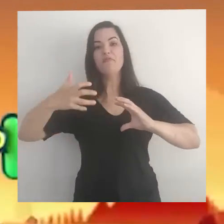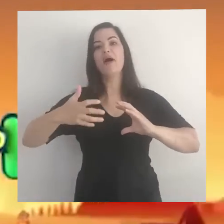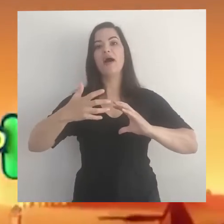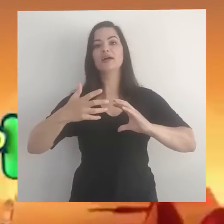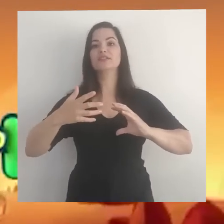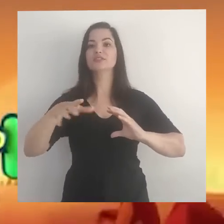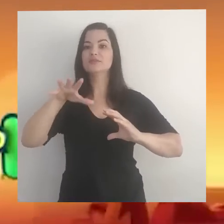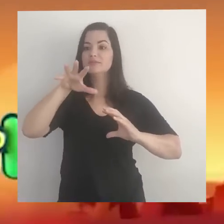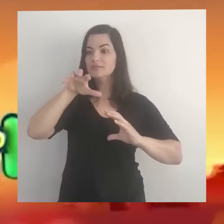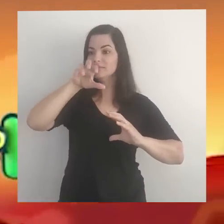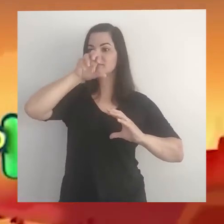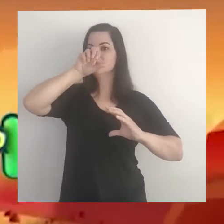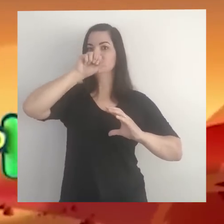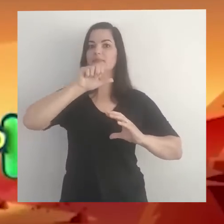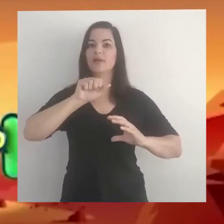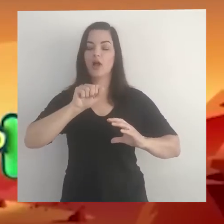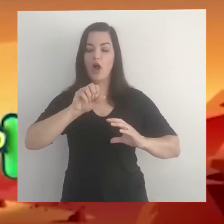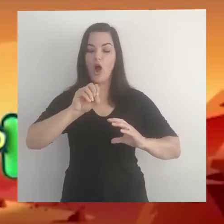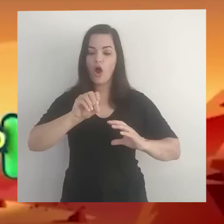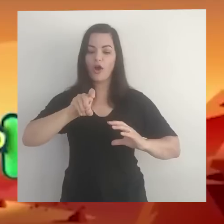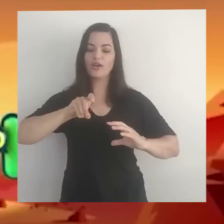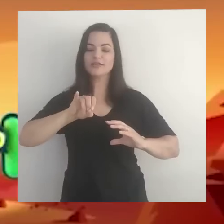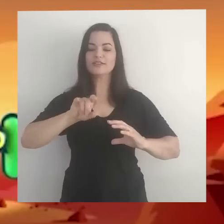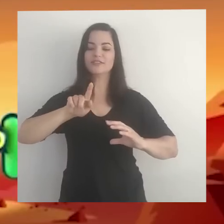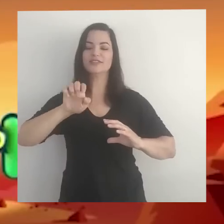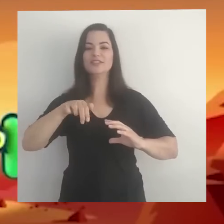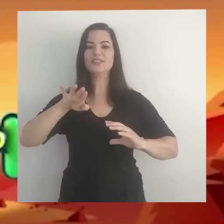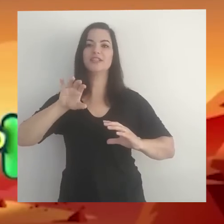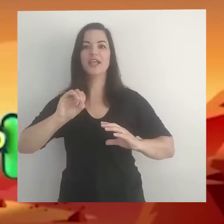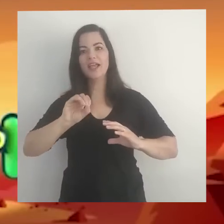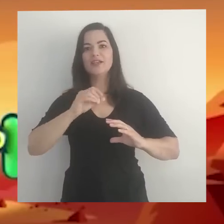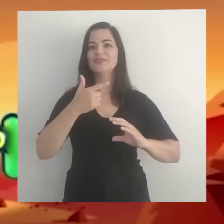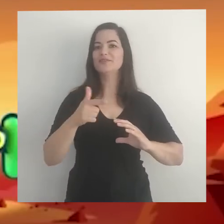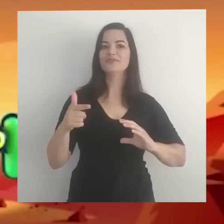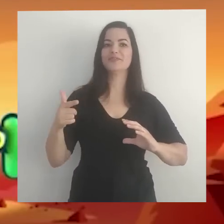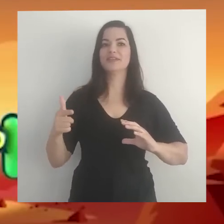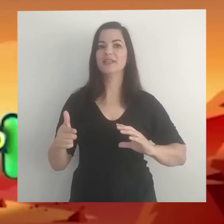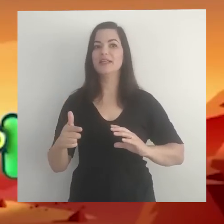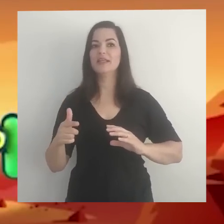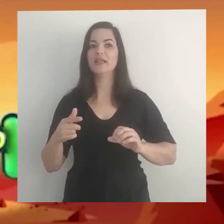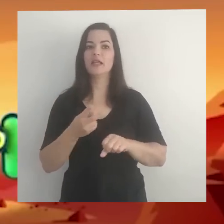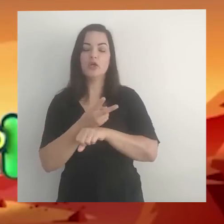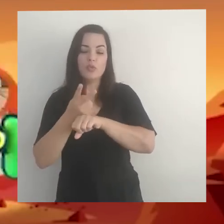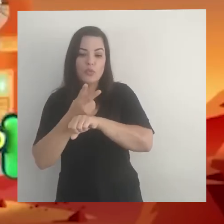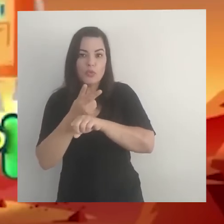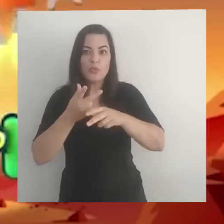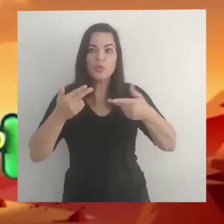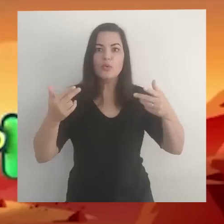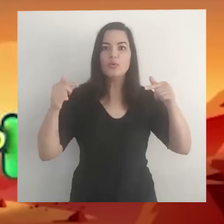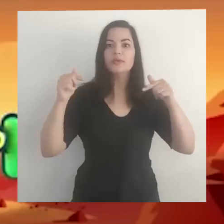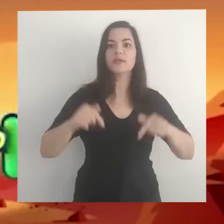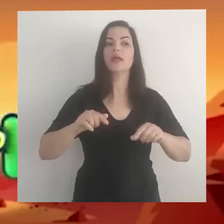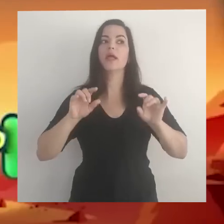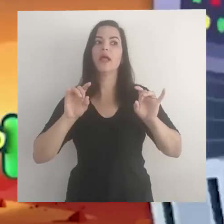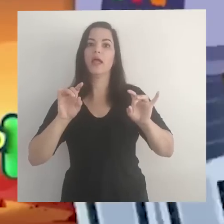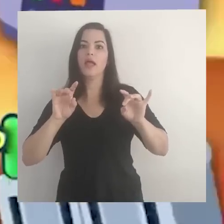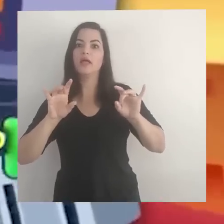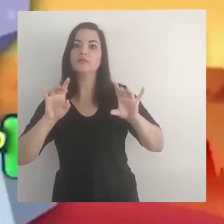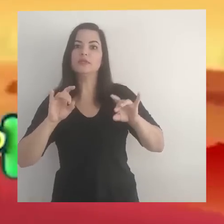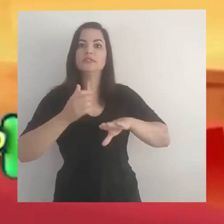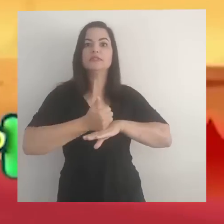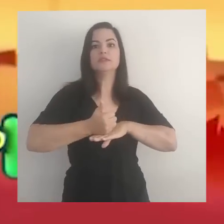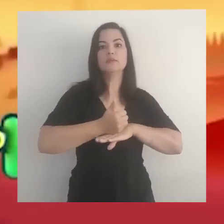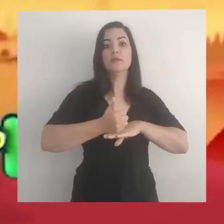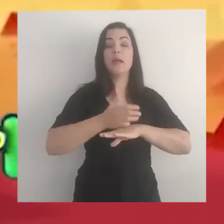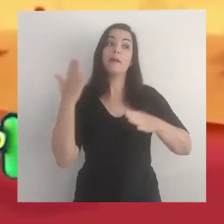oxigênio. Explorar Marte é missão espacial. Passear em Marte pode ser